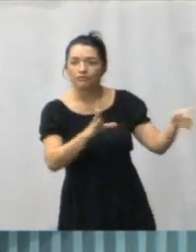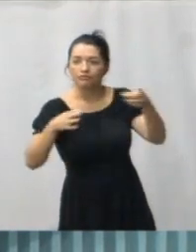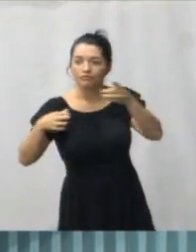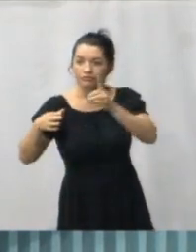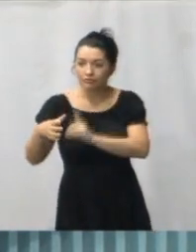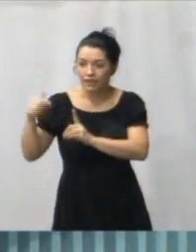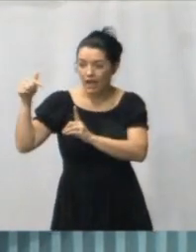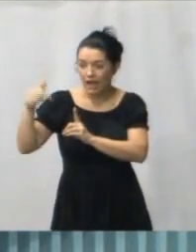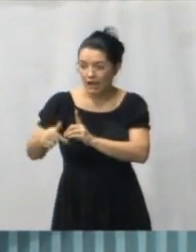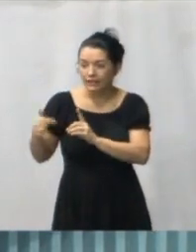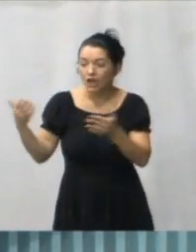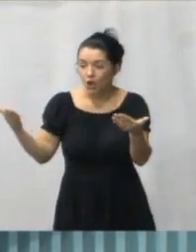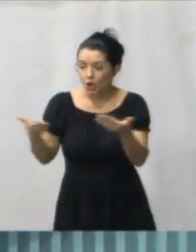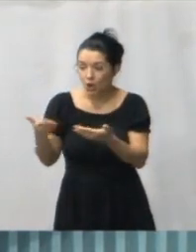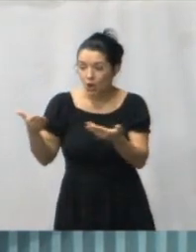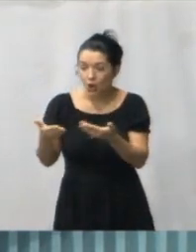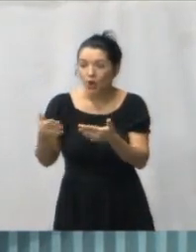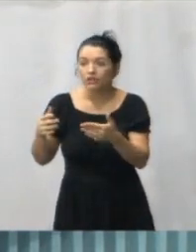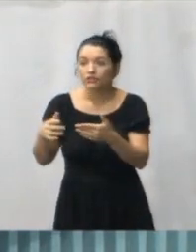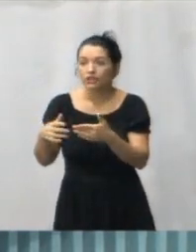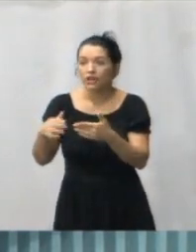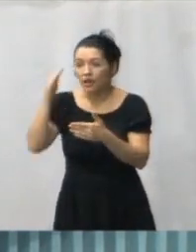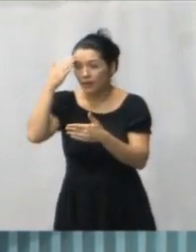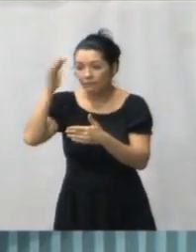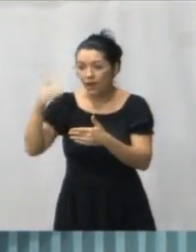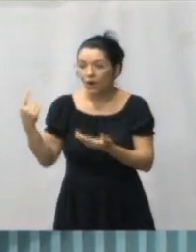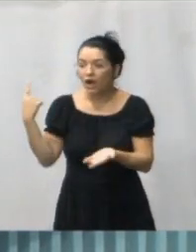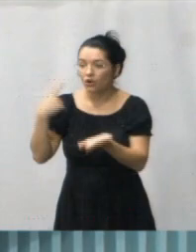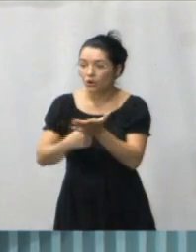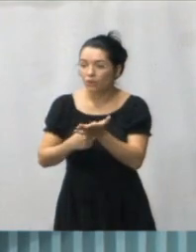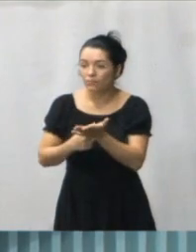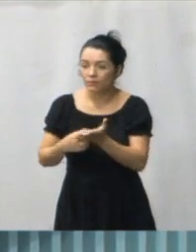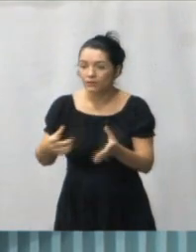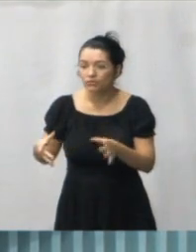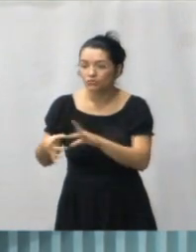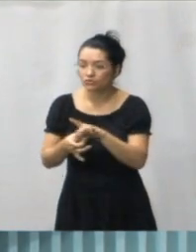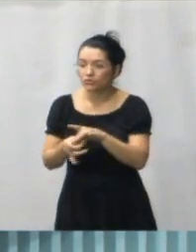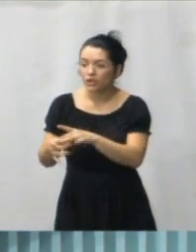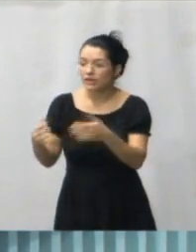compromisso com a cidade de Vitória, com os servidores municipais. Obrigado, senhor presidente.